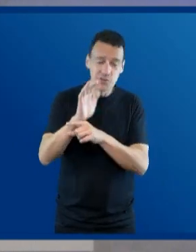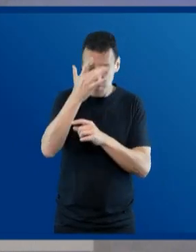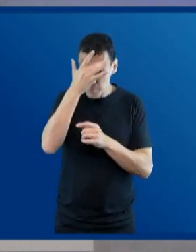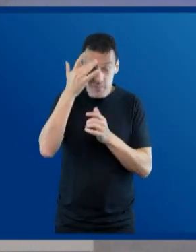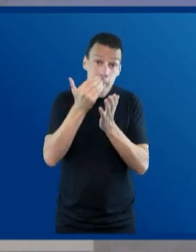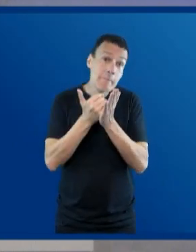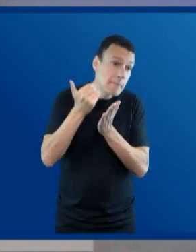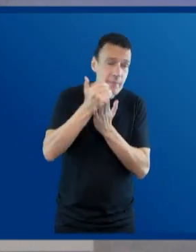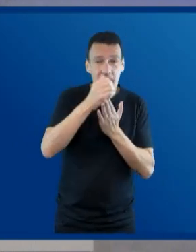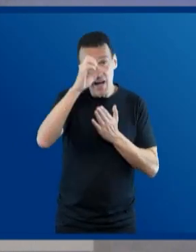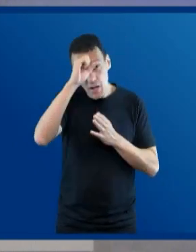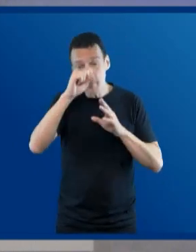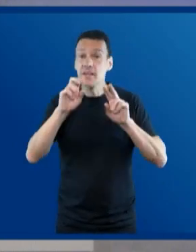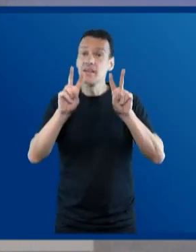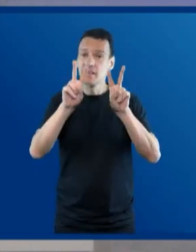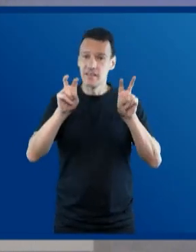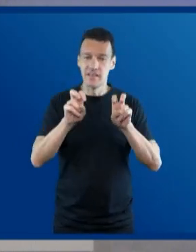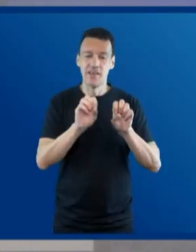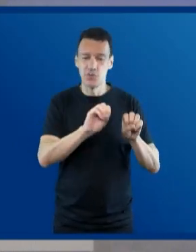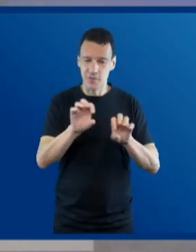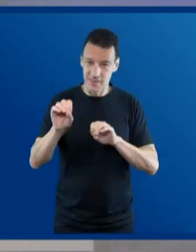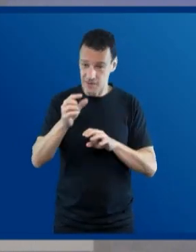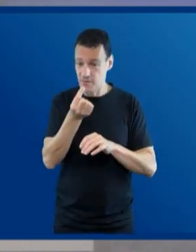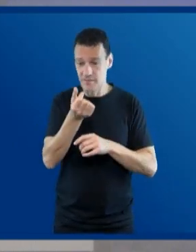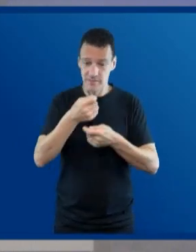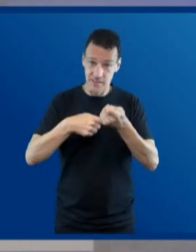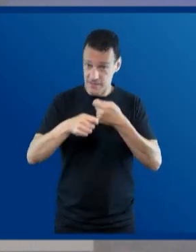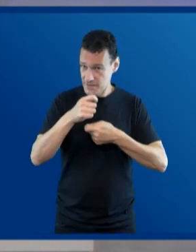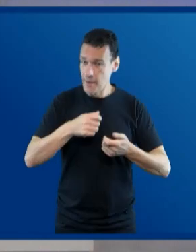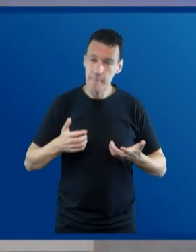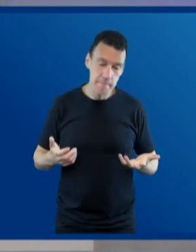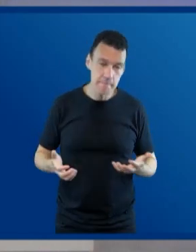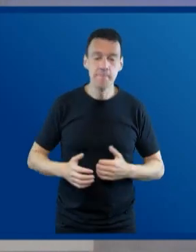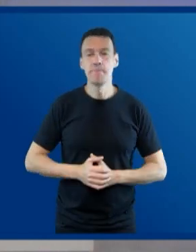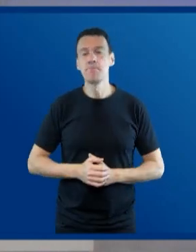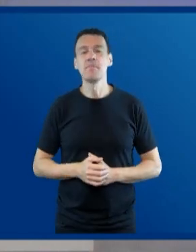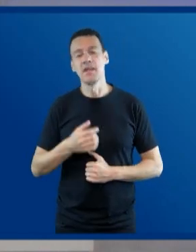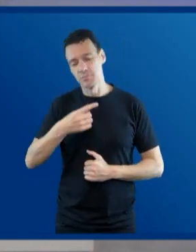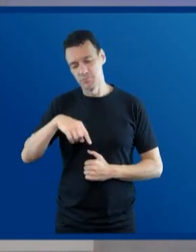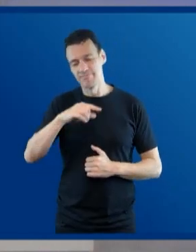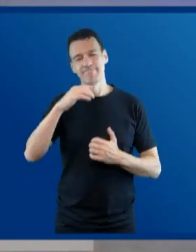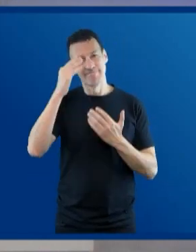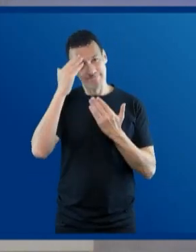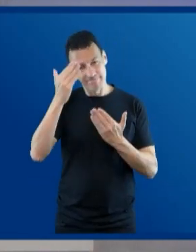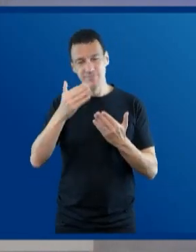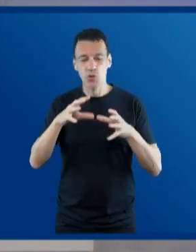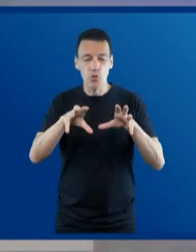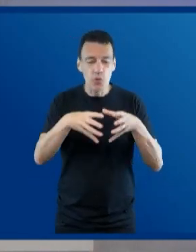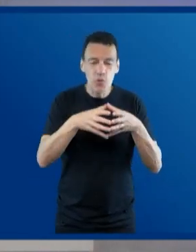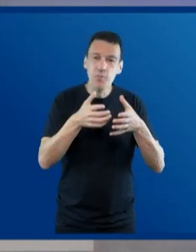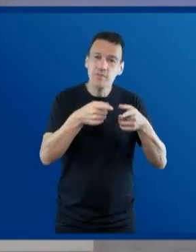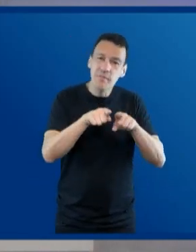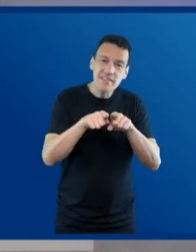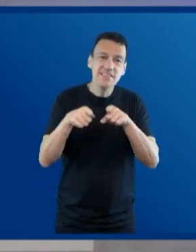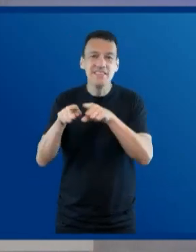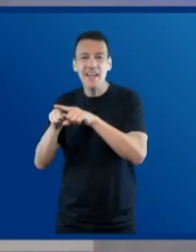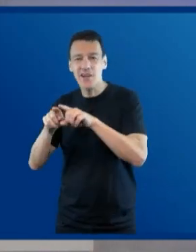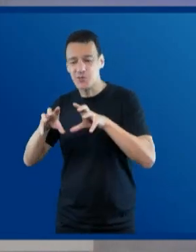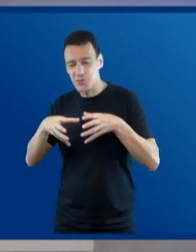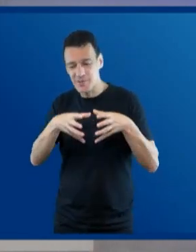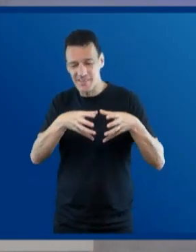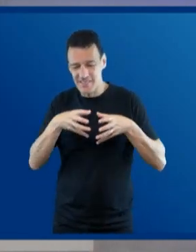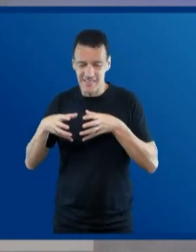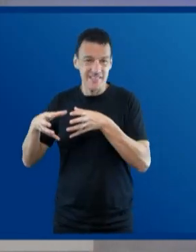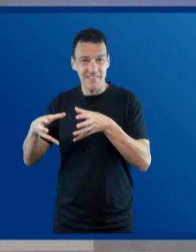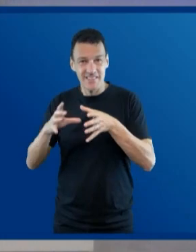educação financeira. Então, gostaria de deixar um agradecimento especial aos nossos parceiros, que abraçam há tantos anos essa missão de difundir a